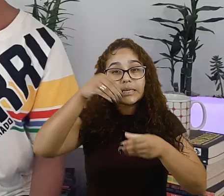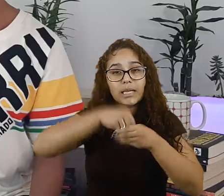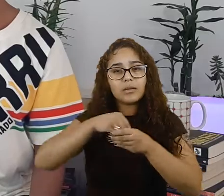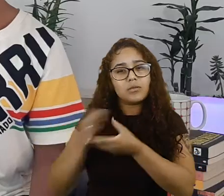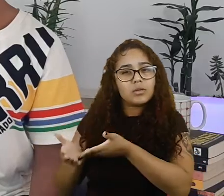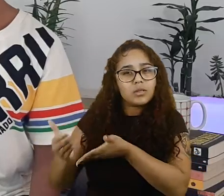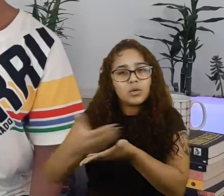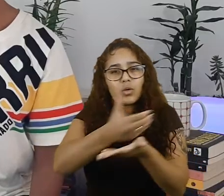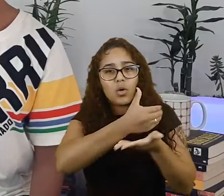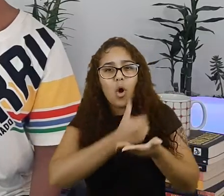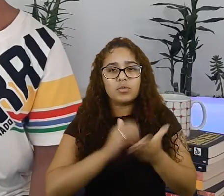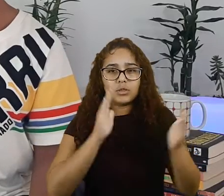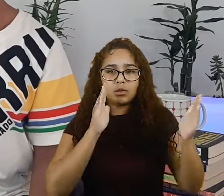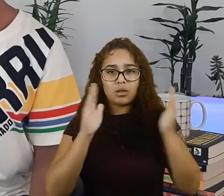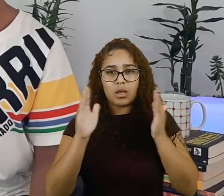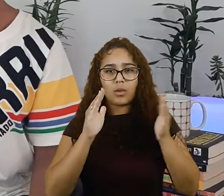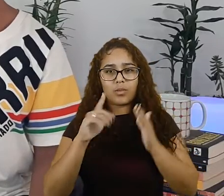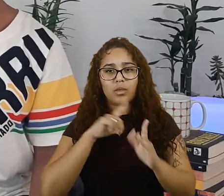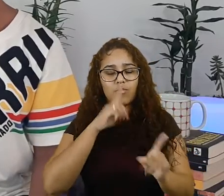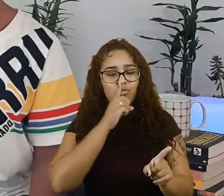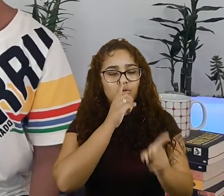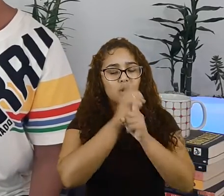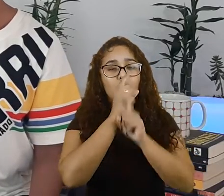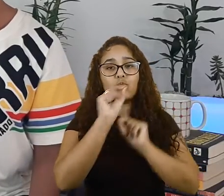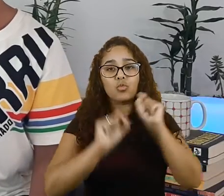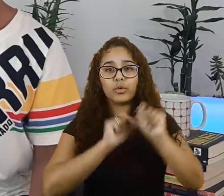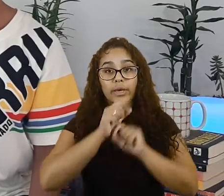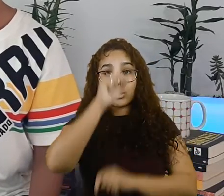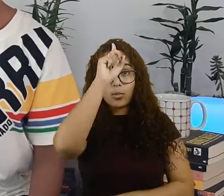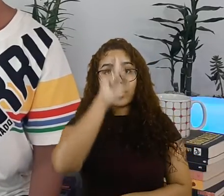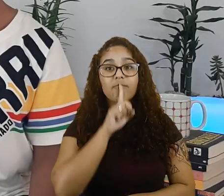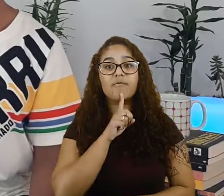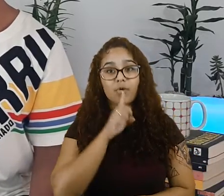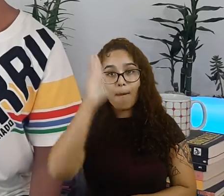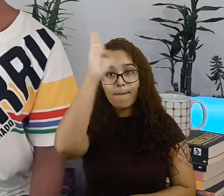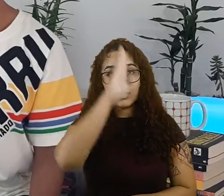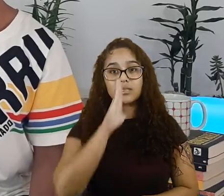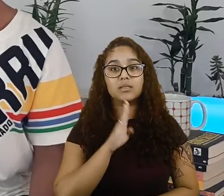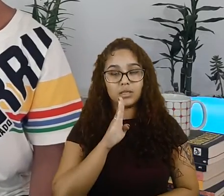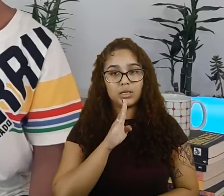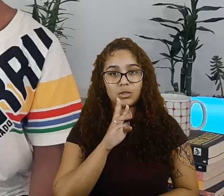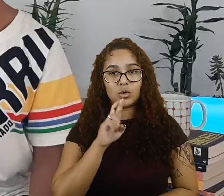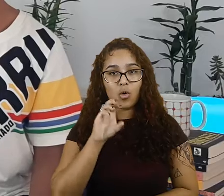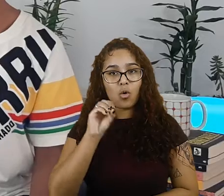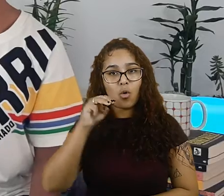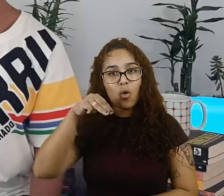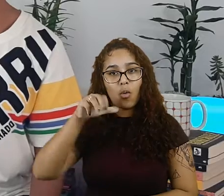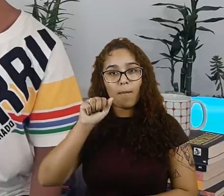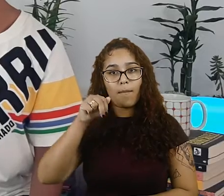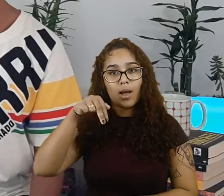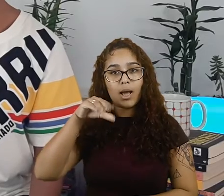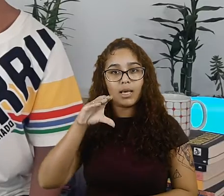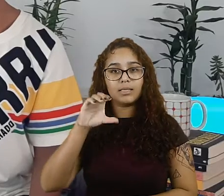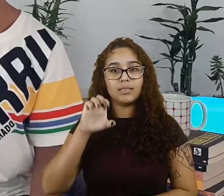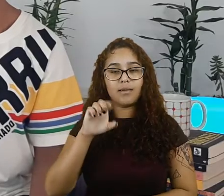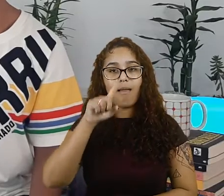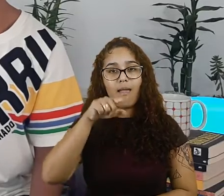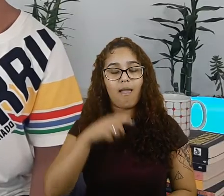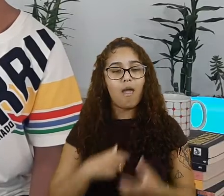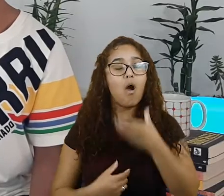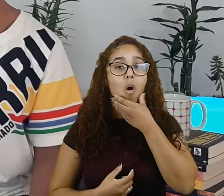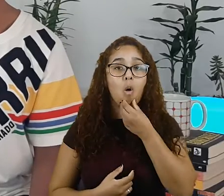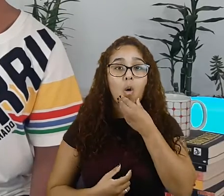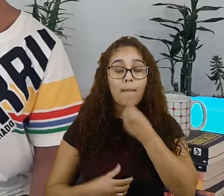Dentro desse tempo, né, desse recorte temporal, foi detectado que o perfil do autor brasileiro nos romances em